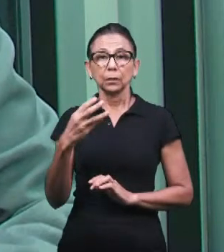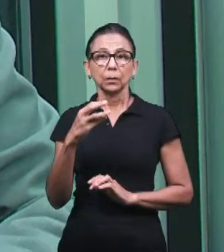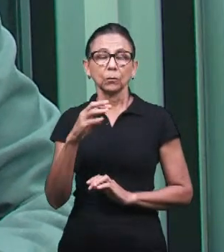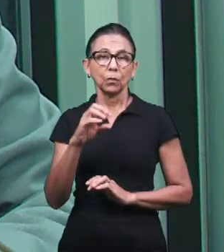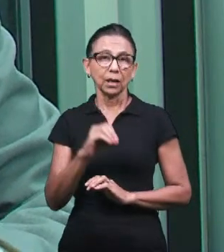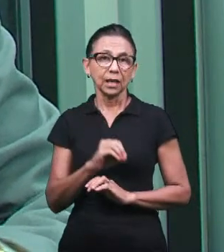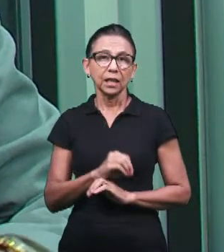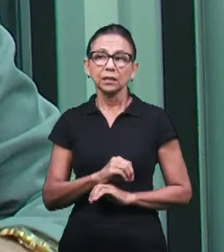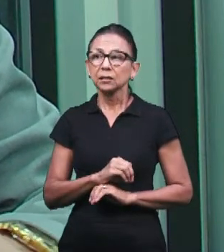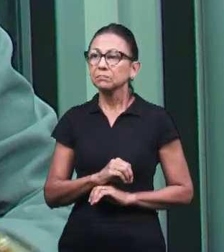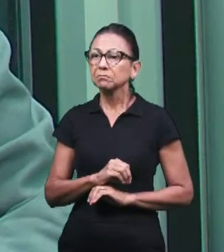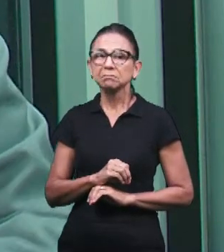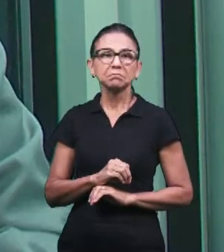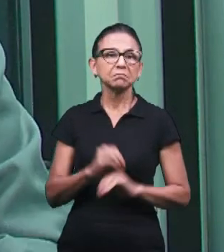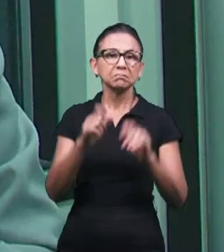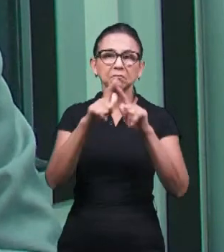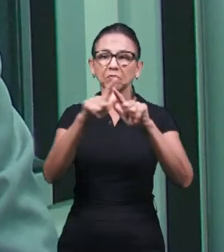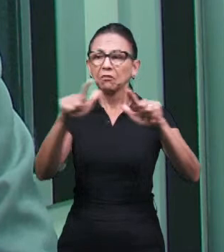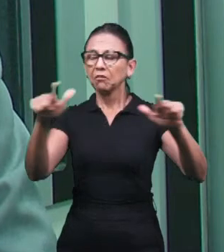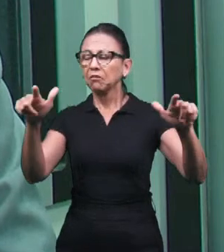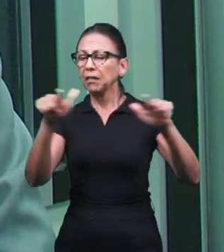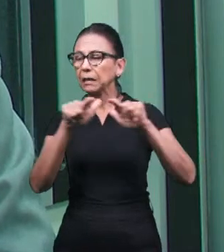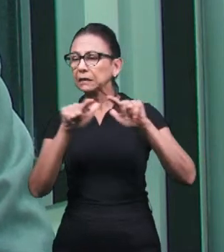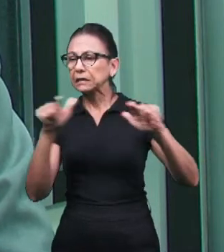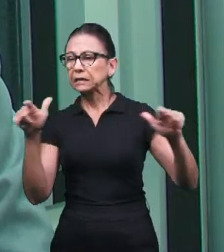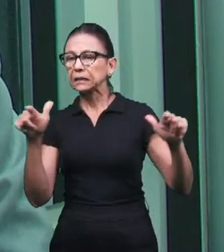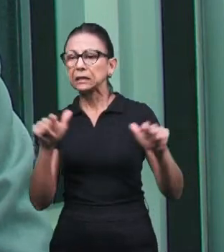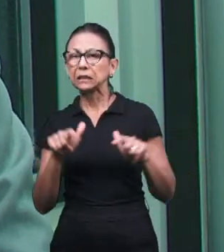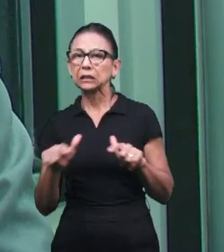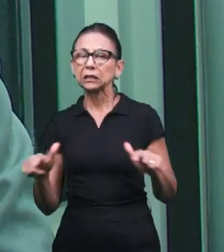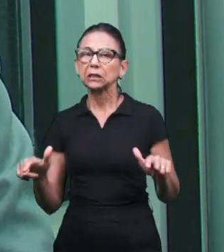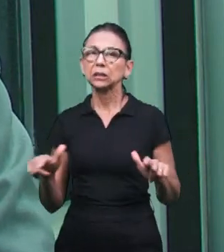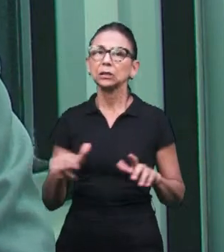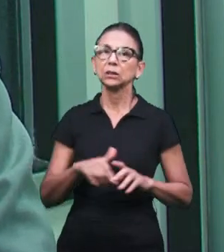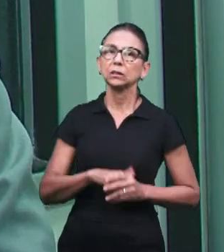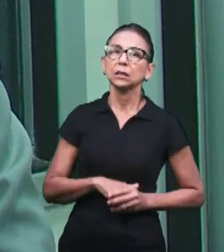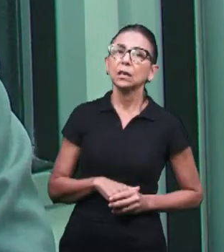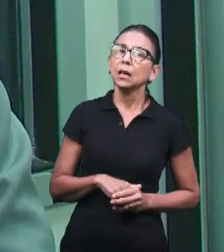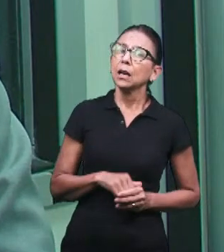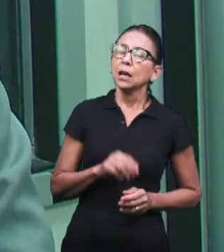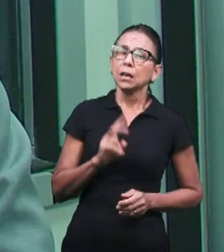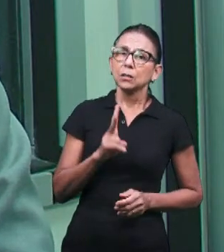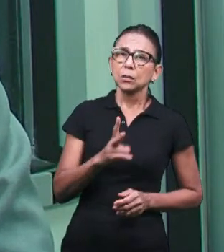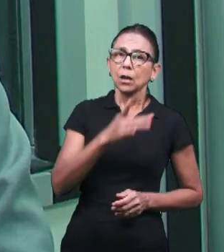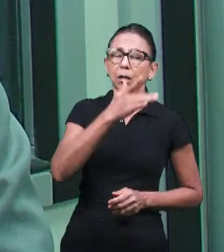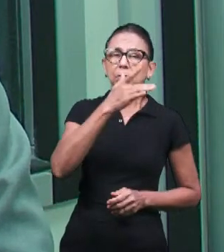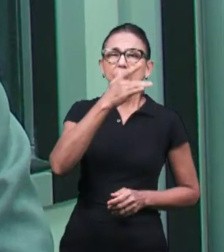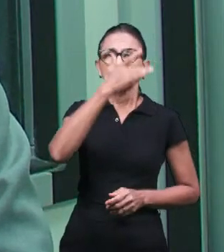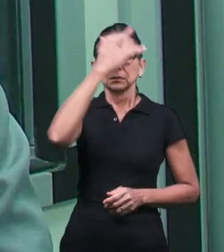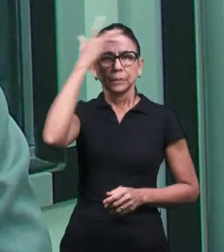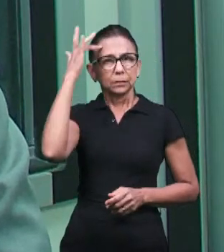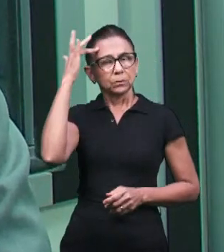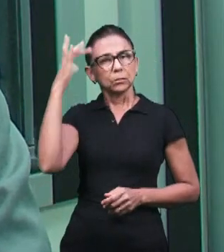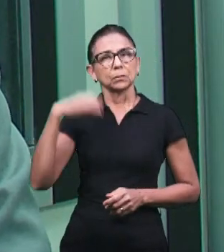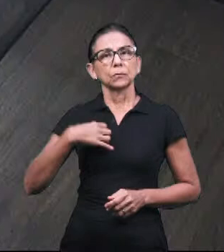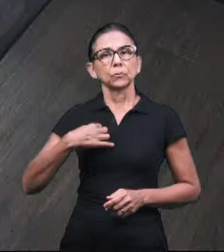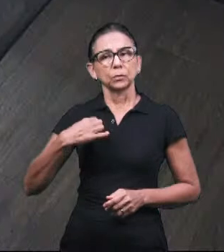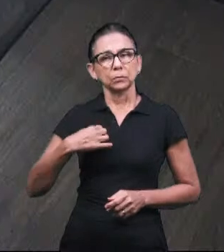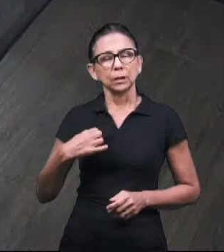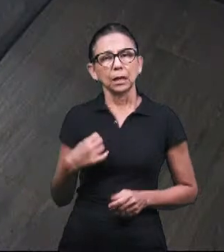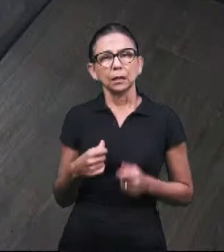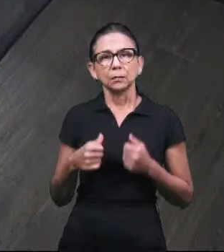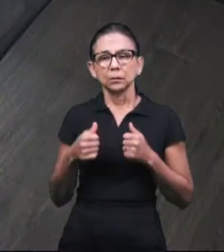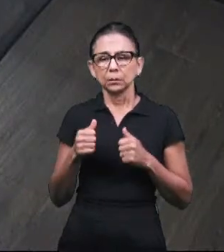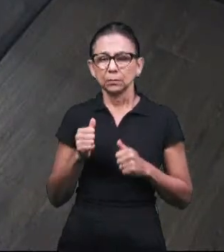só ficaram aqueles que estavam. Cerca de 10 mil pessoas trabalharam como voluntários naquela grande reunião. Limpando